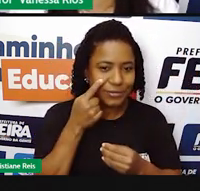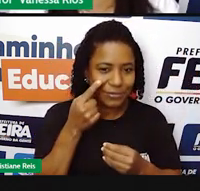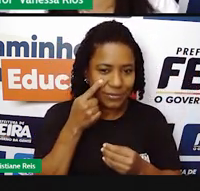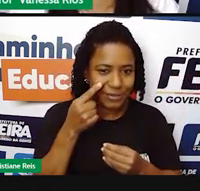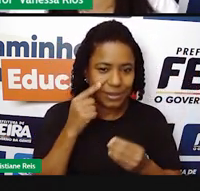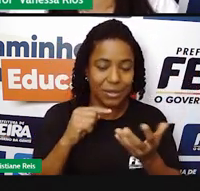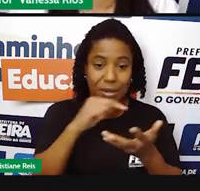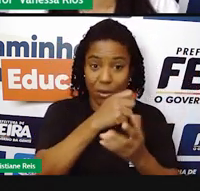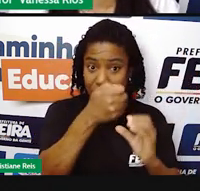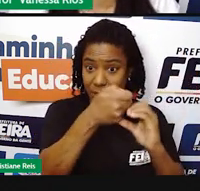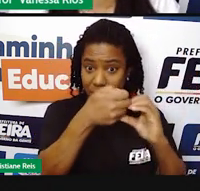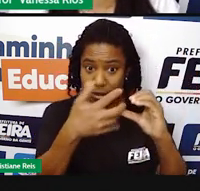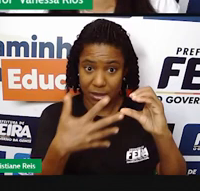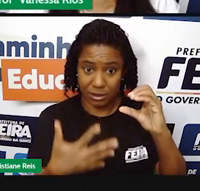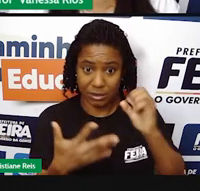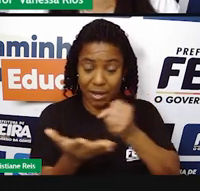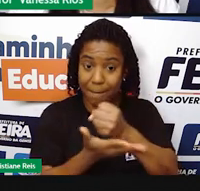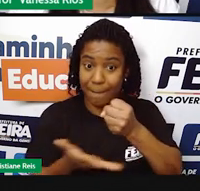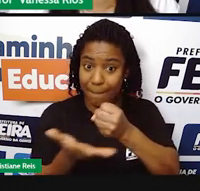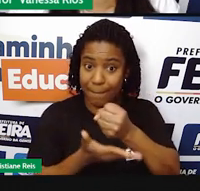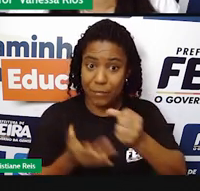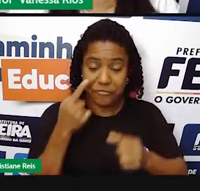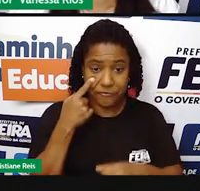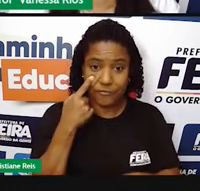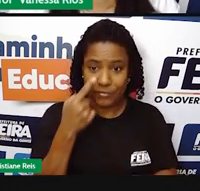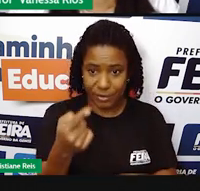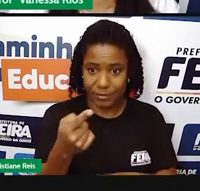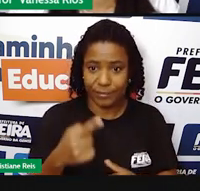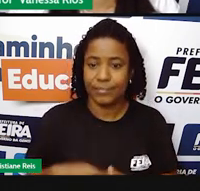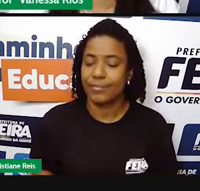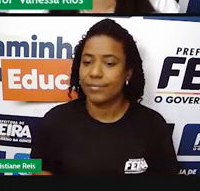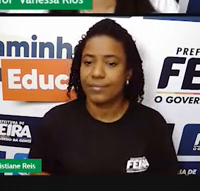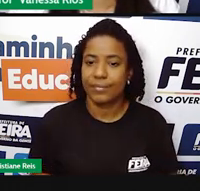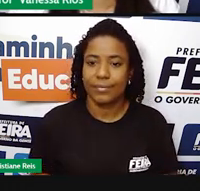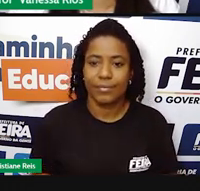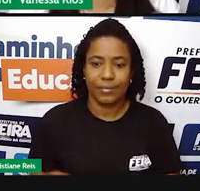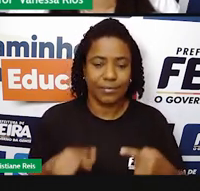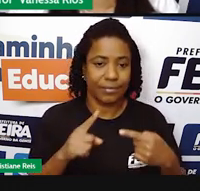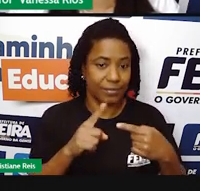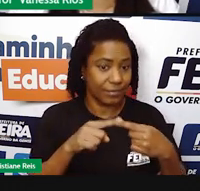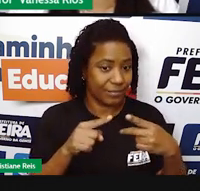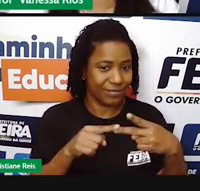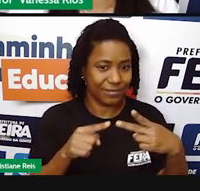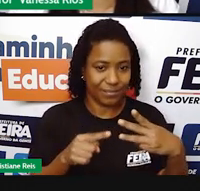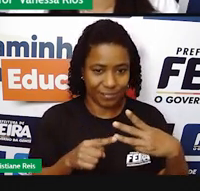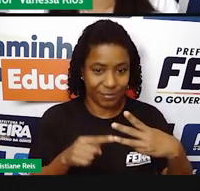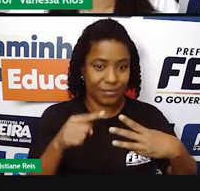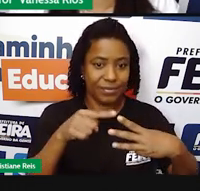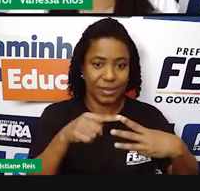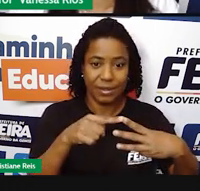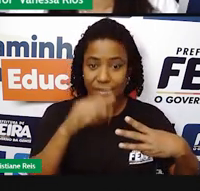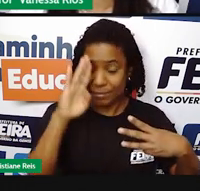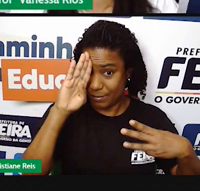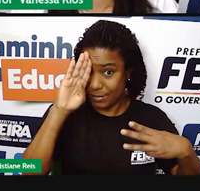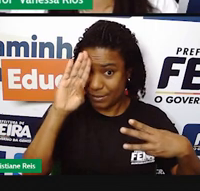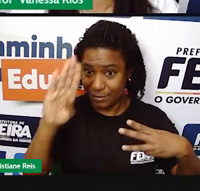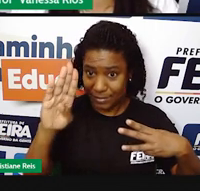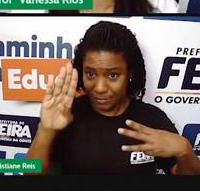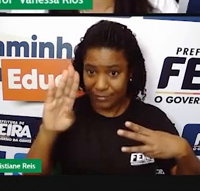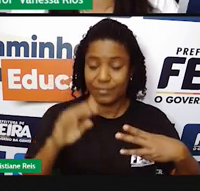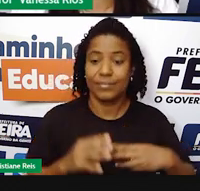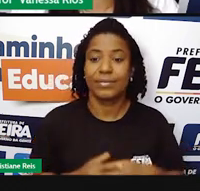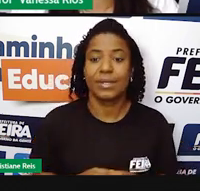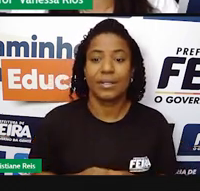textos jornalísticos. E aí a gente divide em três partes, né? Essa são elementos que aparecem não